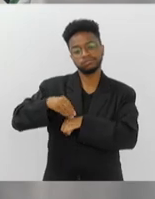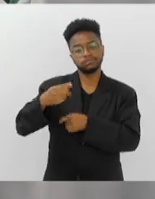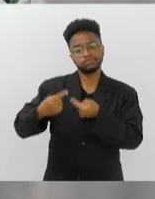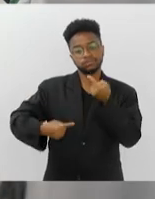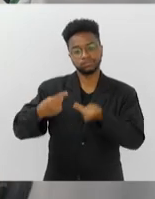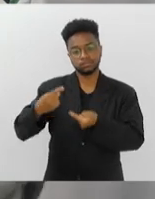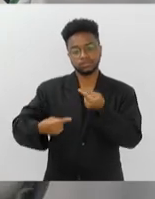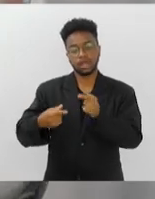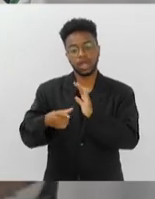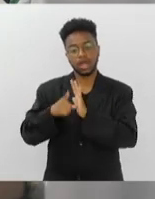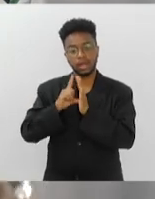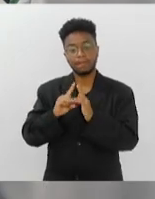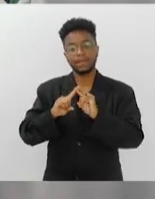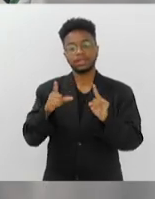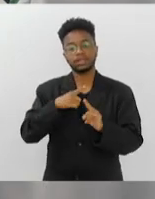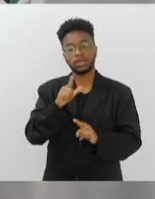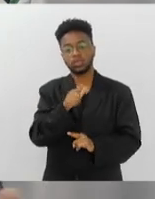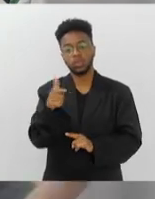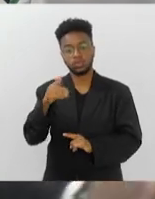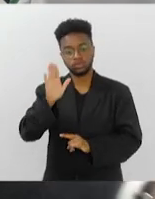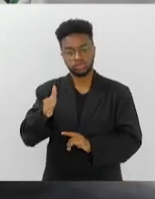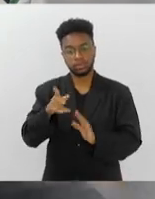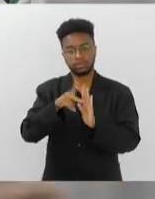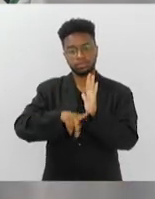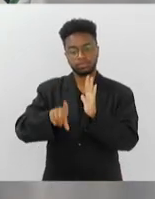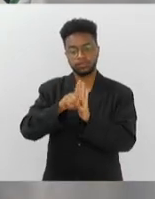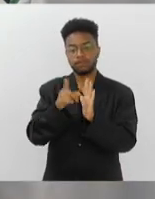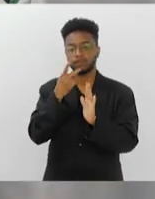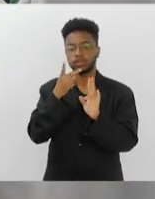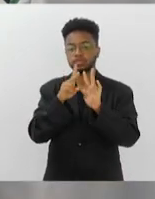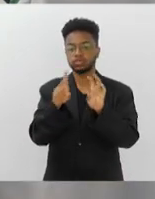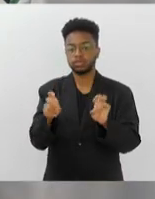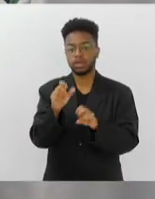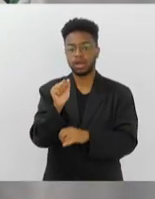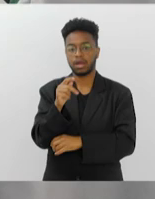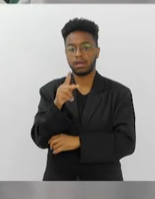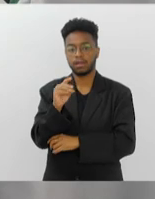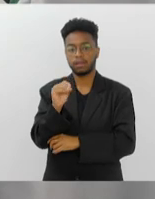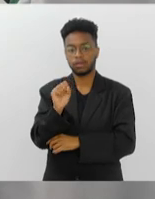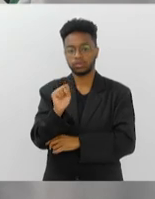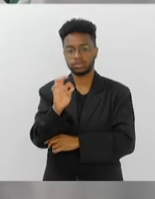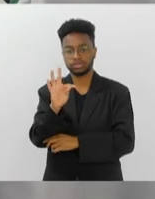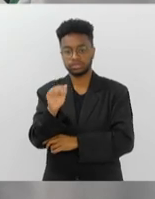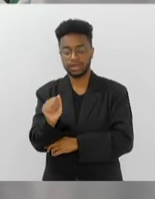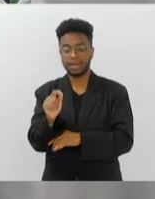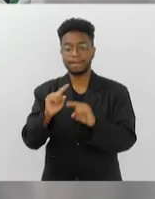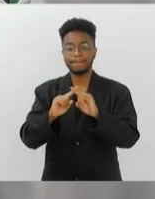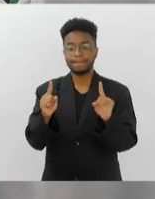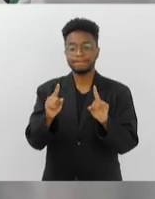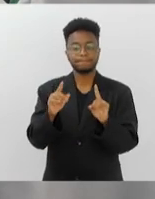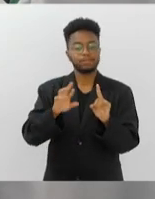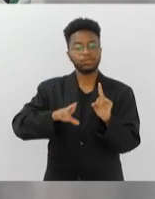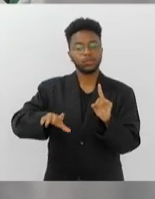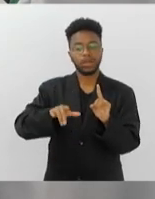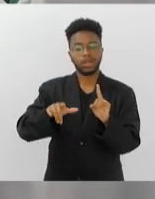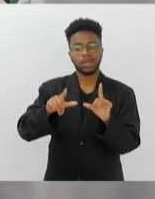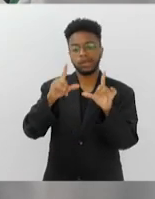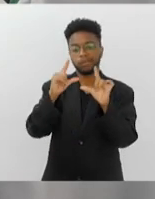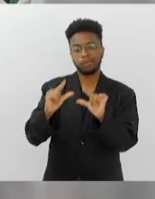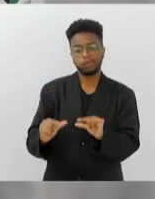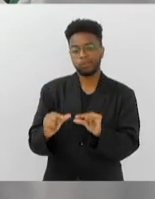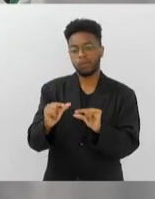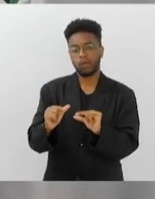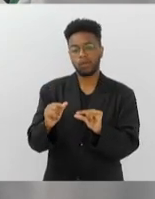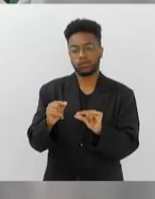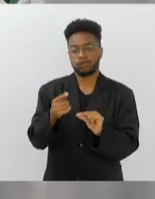já existem outros PLs versando sobre o tema de apostas, não é uma baixa diligência à Loterge, porque eu acho que a Loterge não